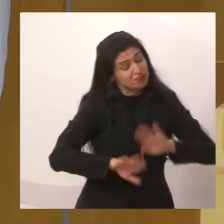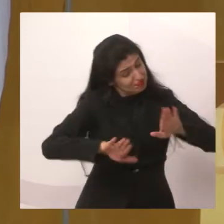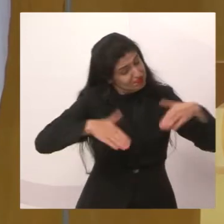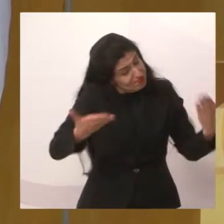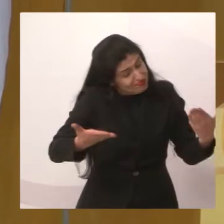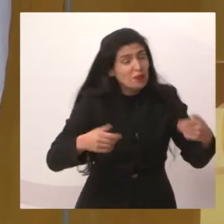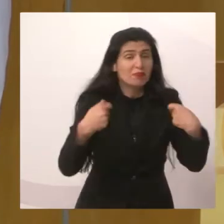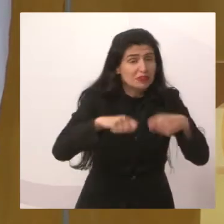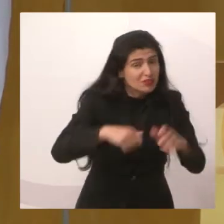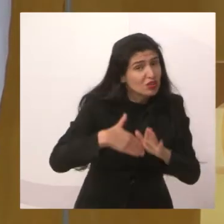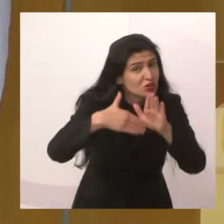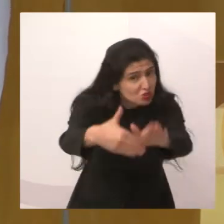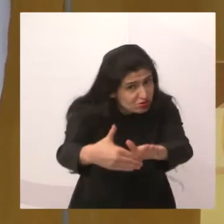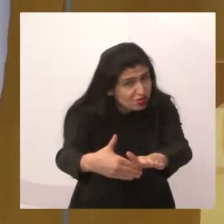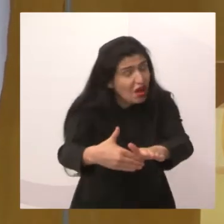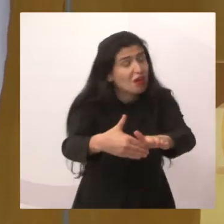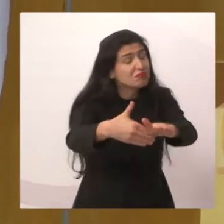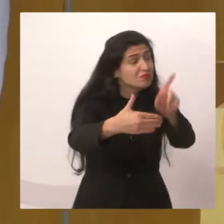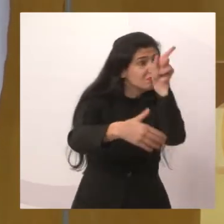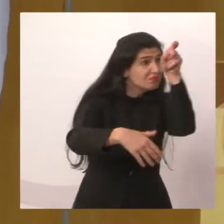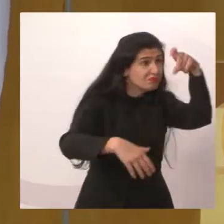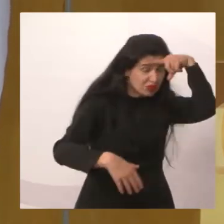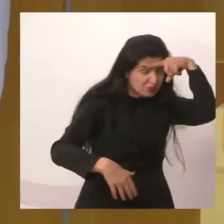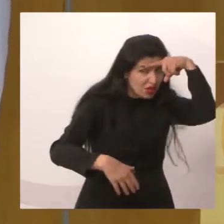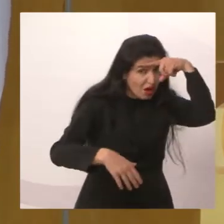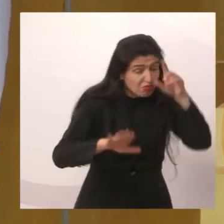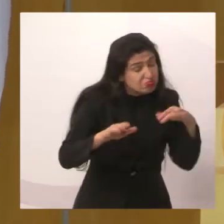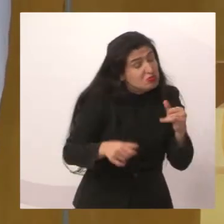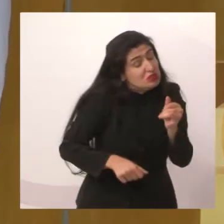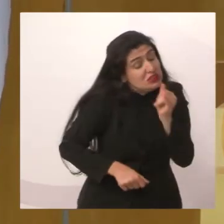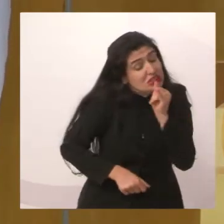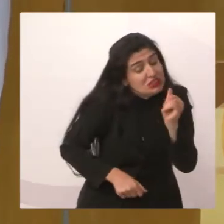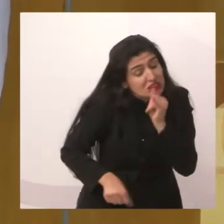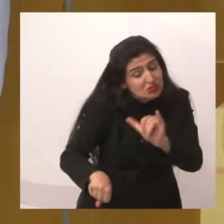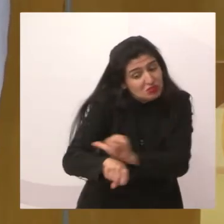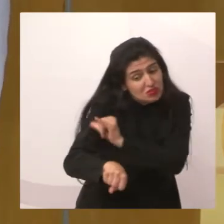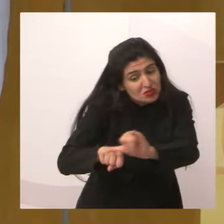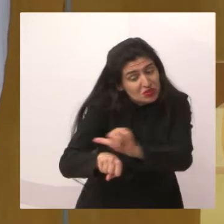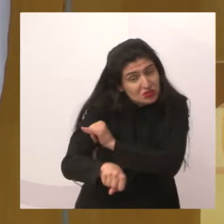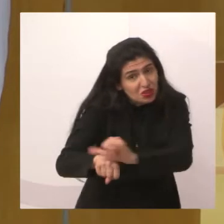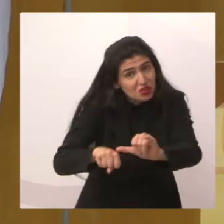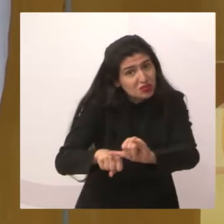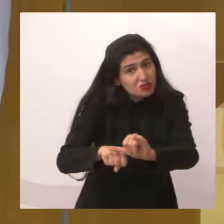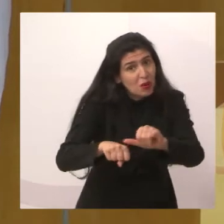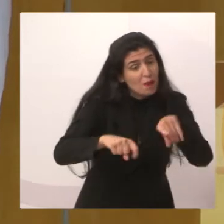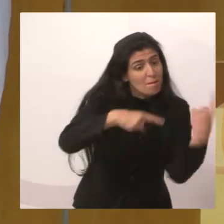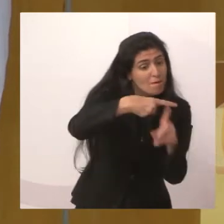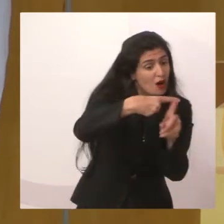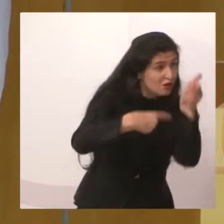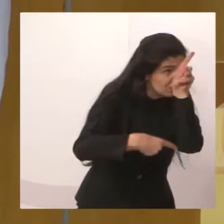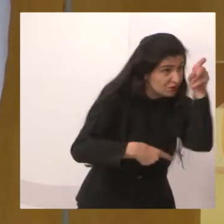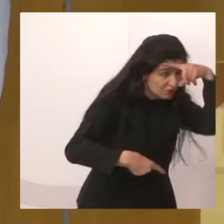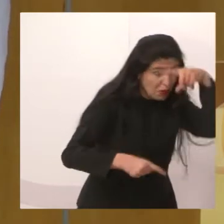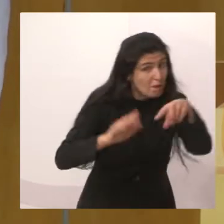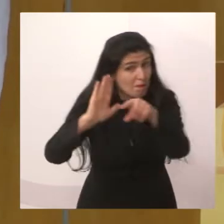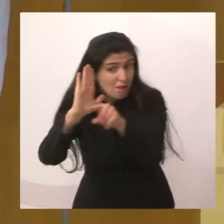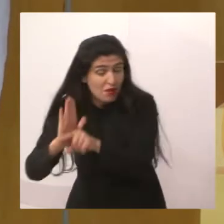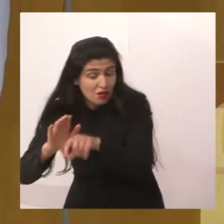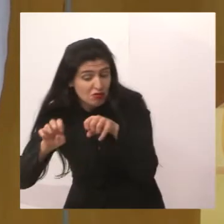públicos, seja das autarquias ou prefeituras. Infelizmente, eles não respeitam o papel